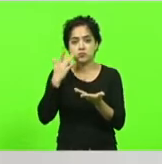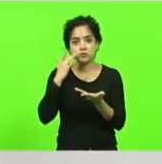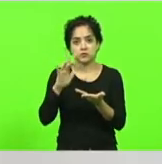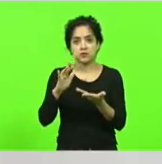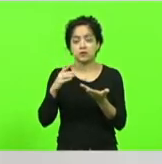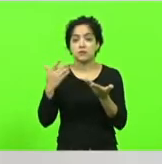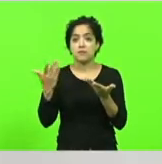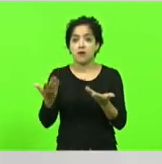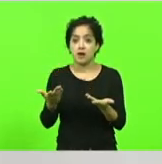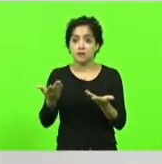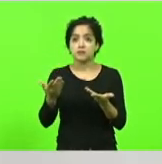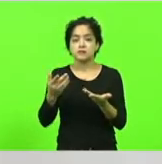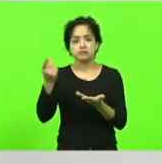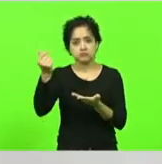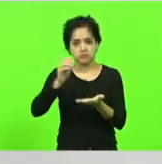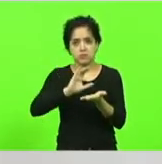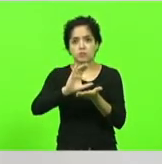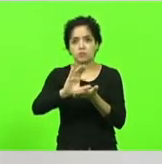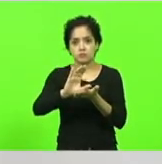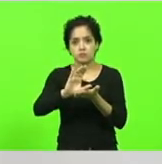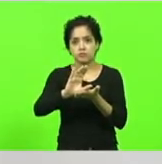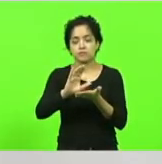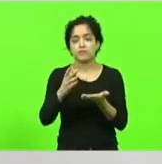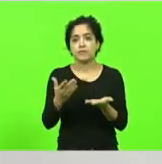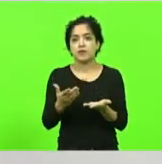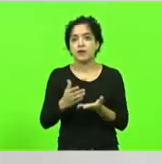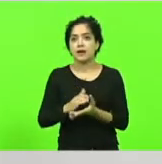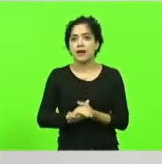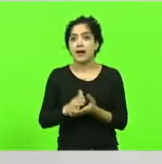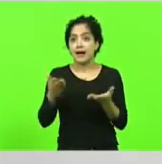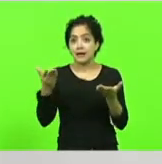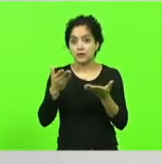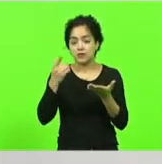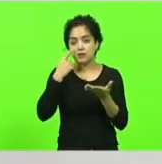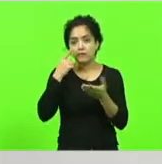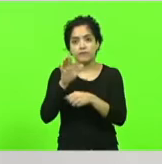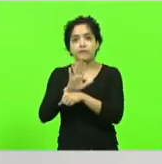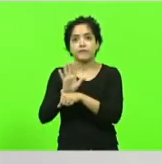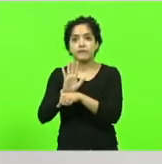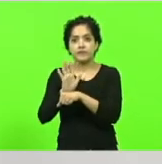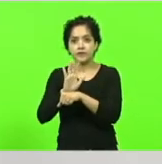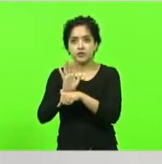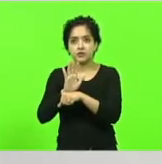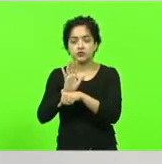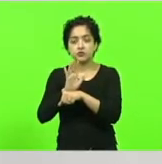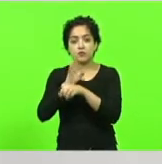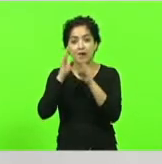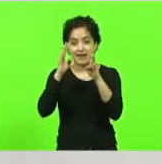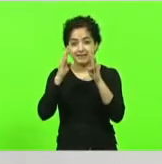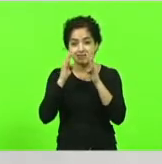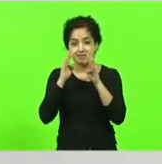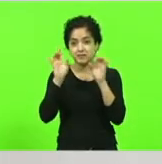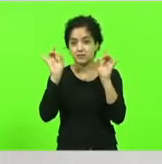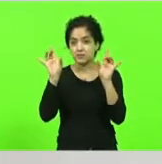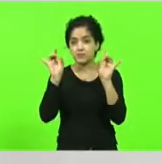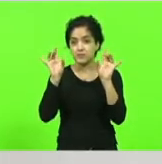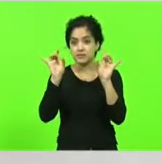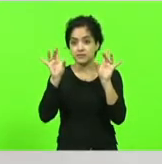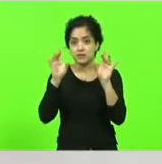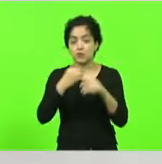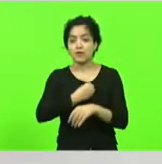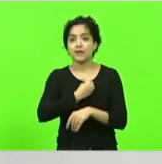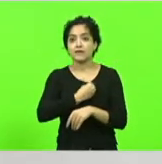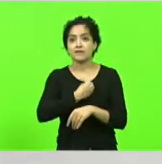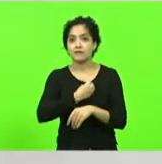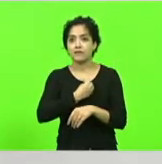que são recursos dos nossos. Vamos para agora, eu gostaria de mostrar um vídeo e quero chamar a atenção especial de quem reside